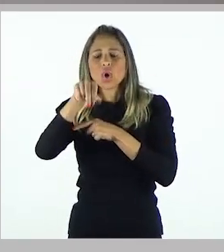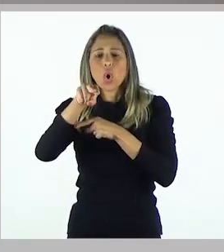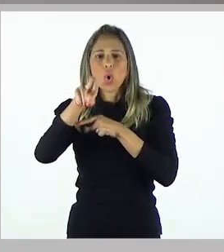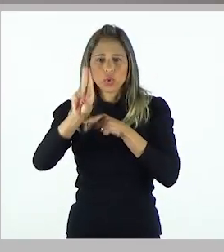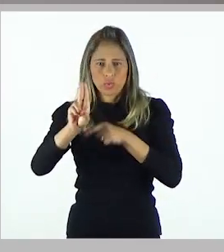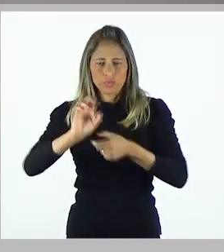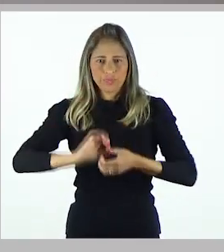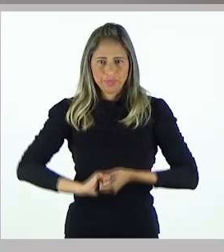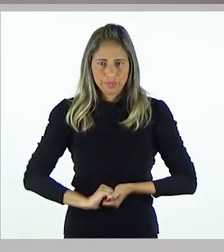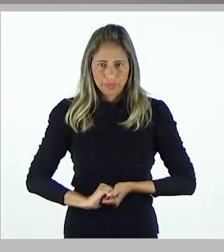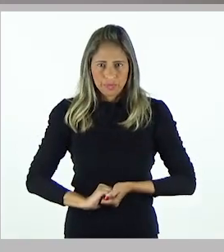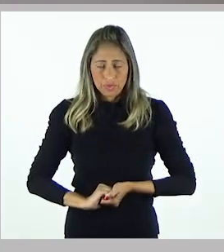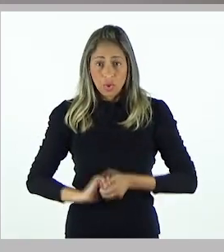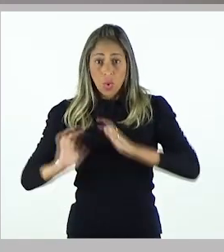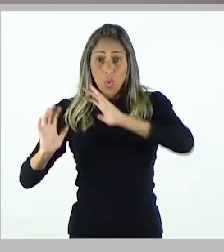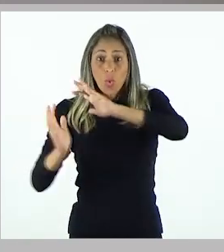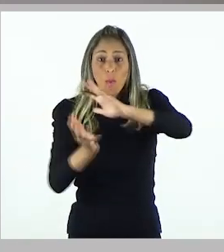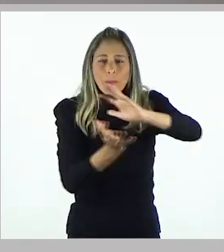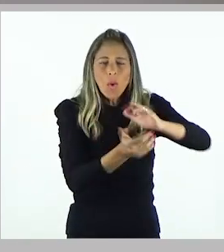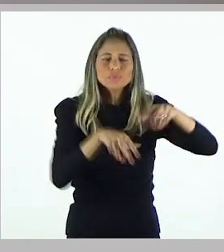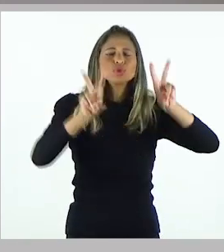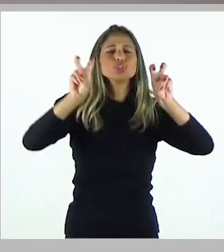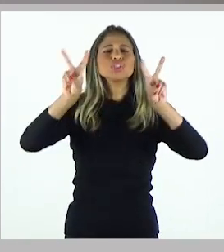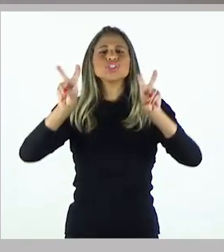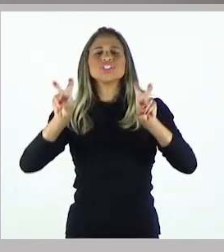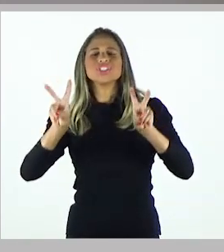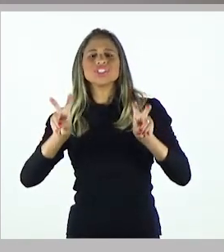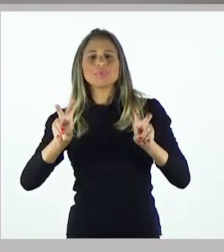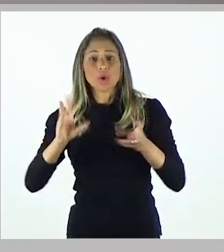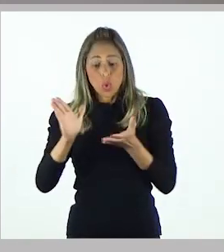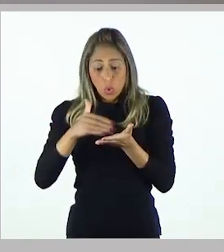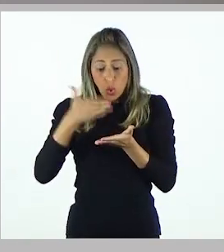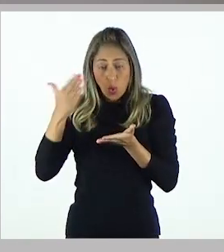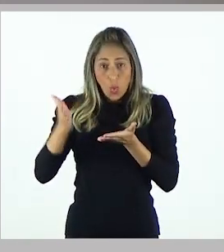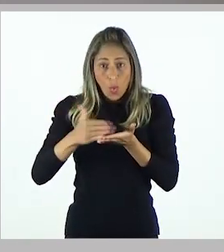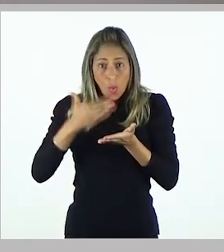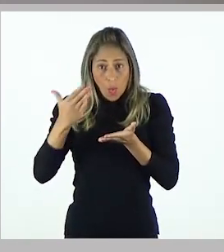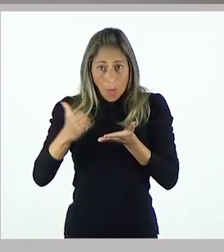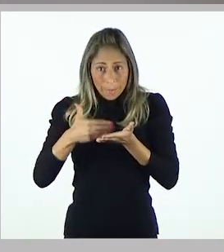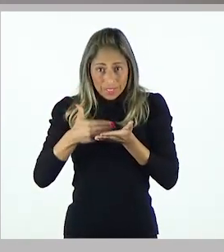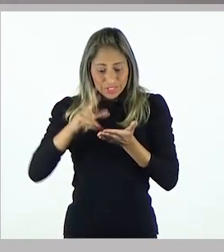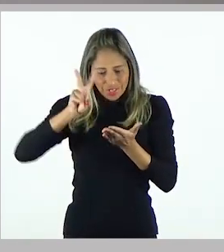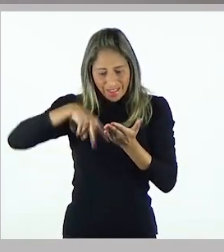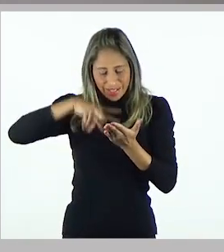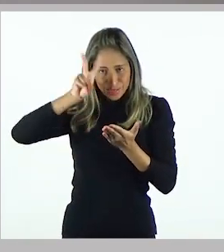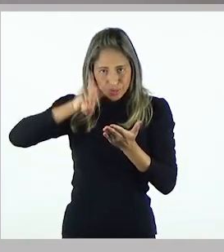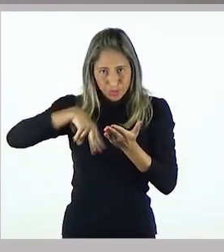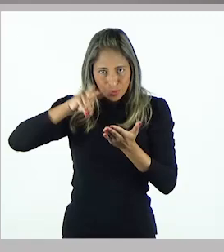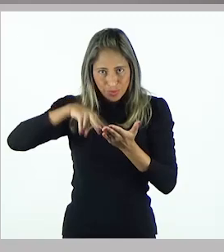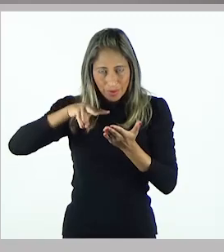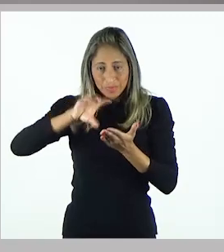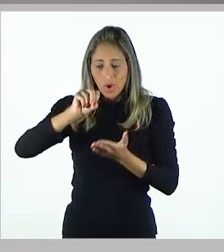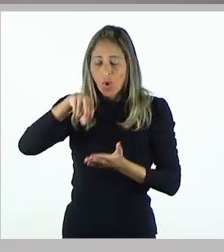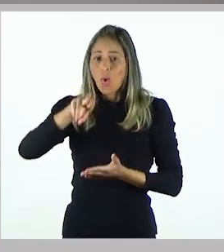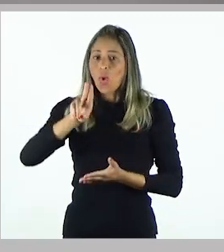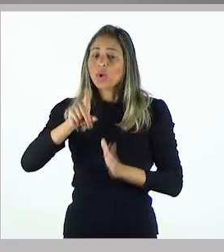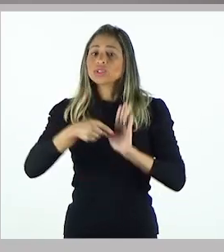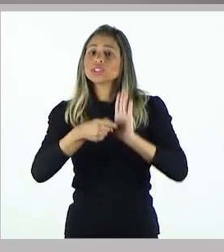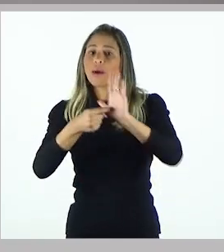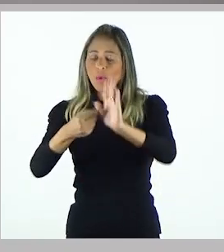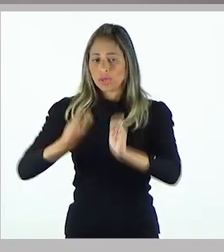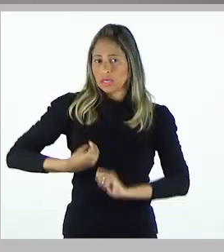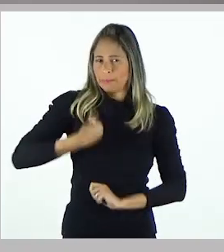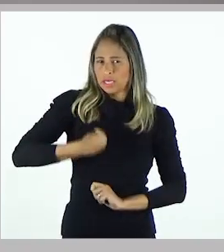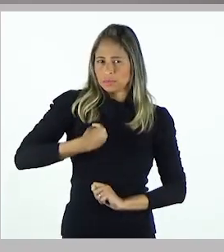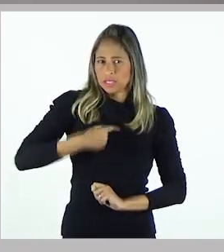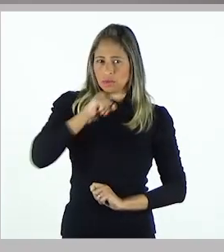ONU. O universo dos títulos analisados para o Clube de Leitura Capítulo Brasil, como a ONU denomina